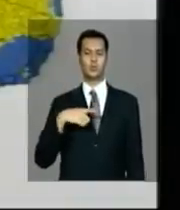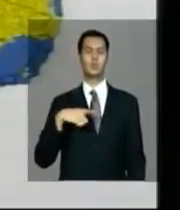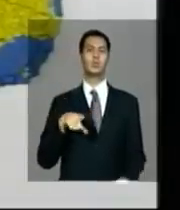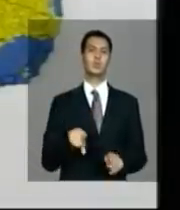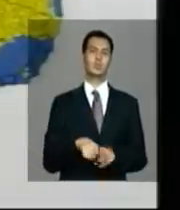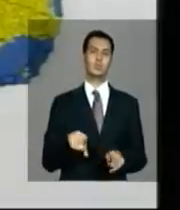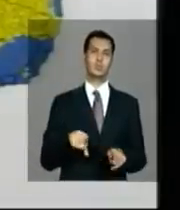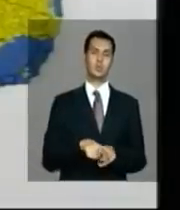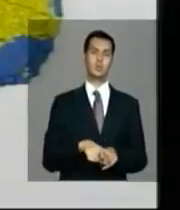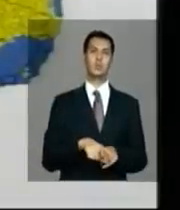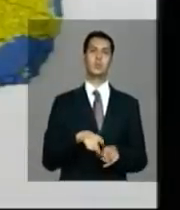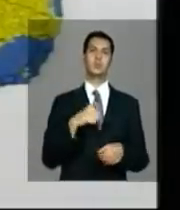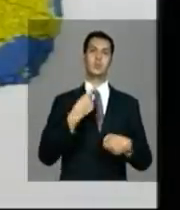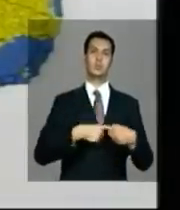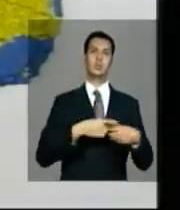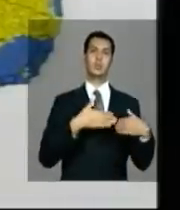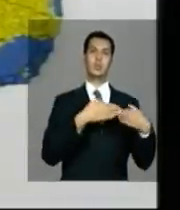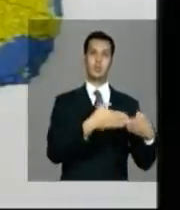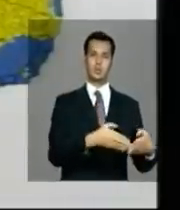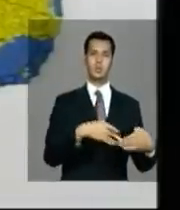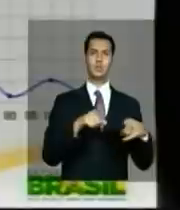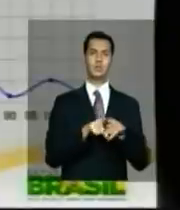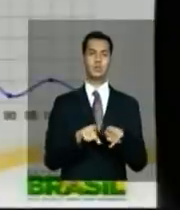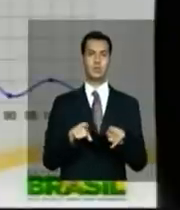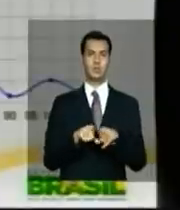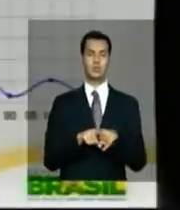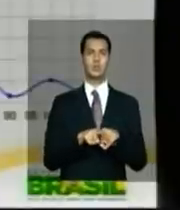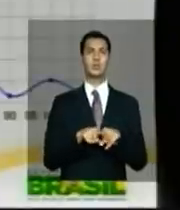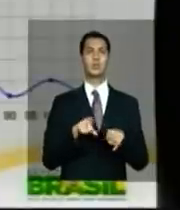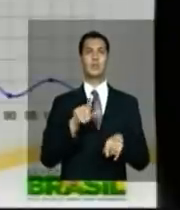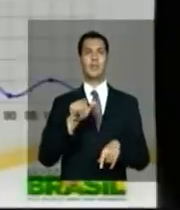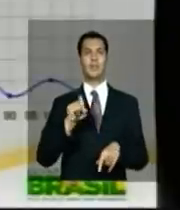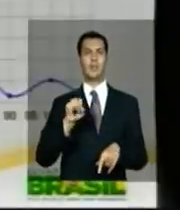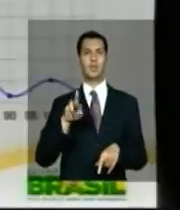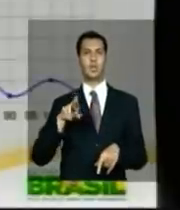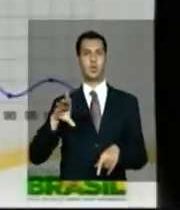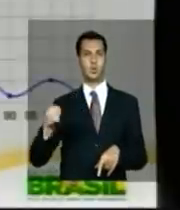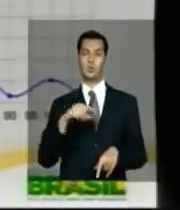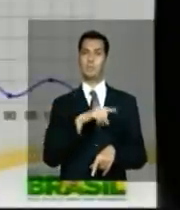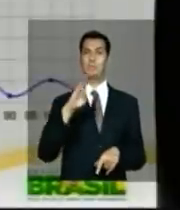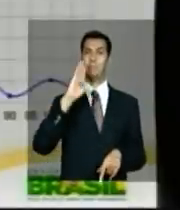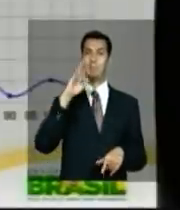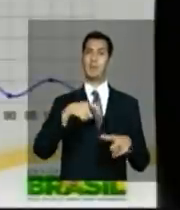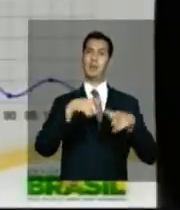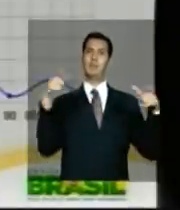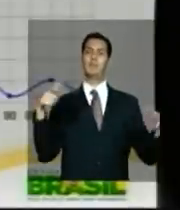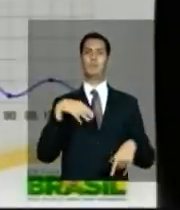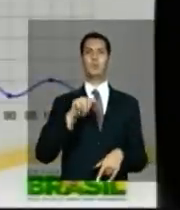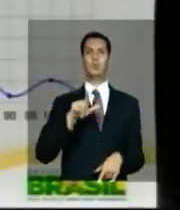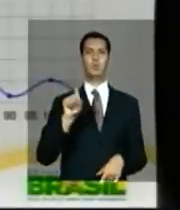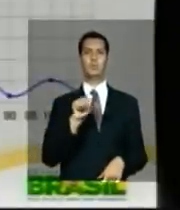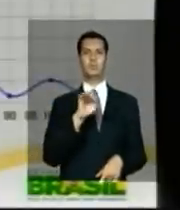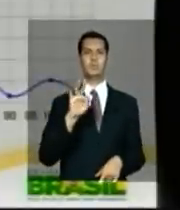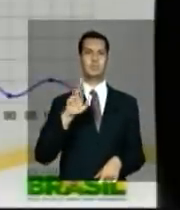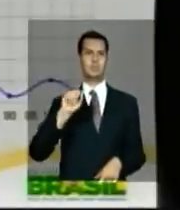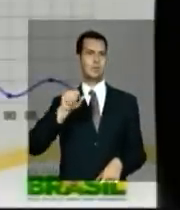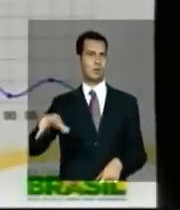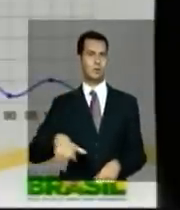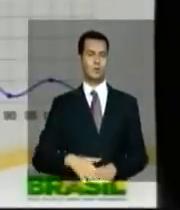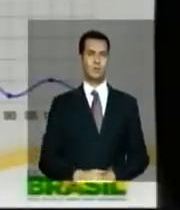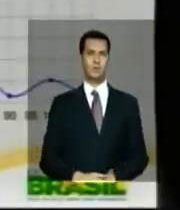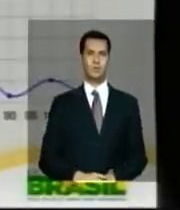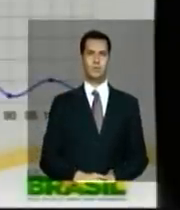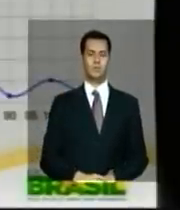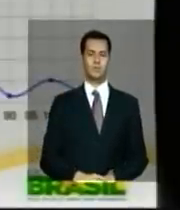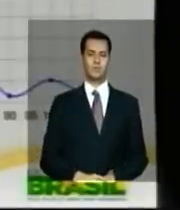módulos fiscais estabelecidos no Brasil próximo vamos fazer então o o tratamento estatístico